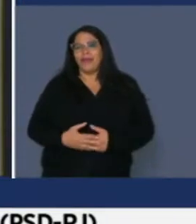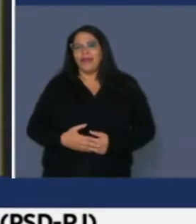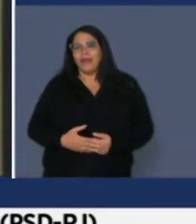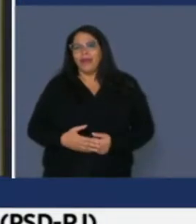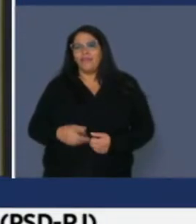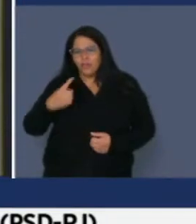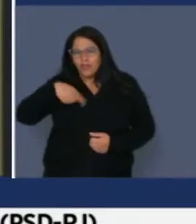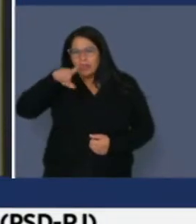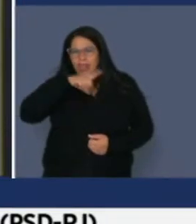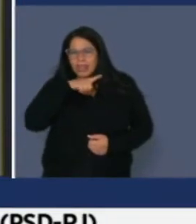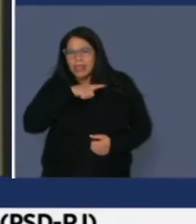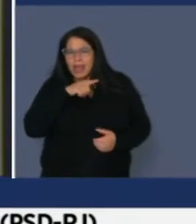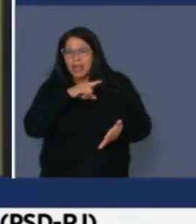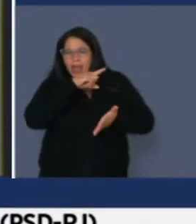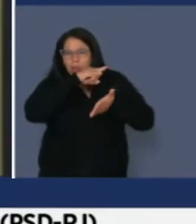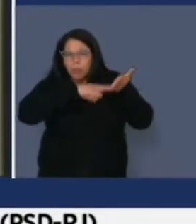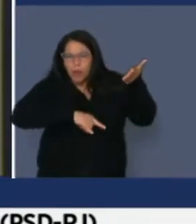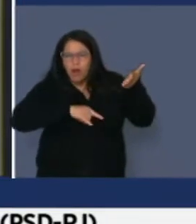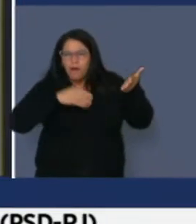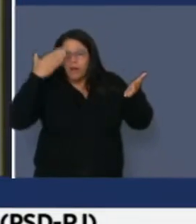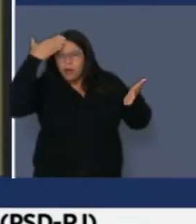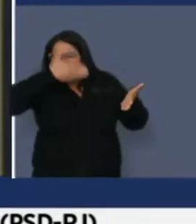Vocês não têm esses elementos.